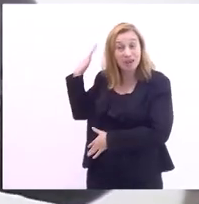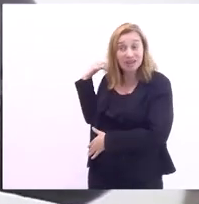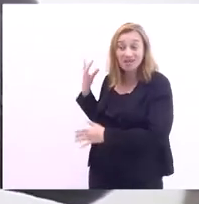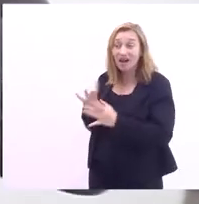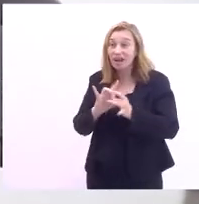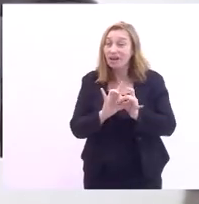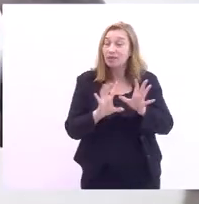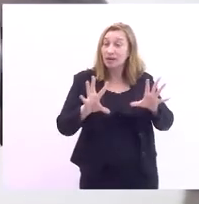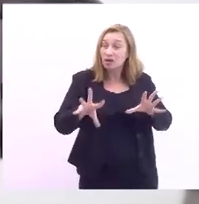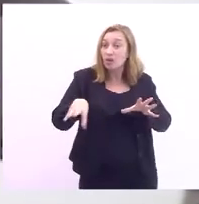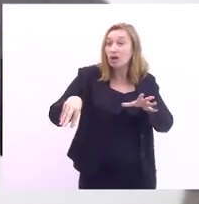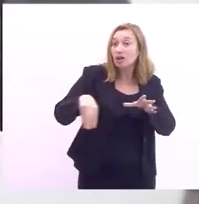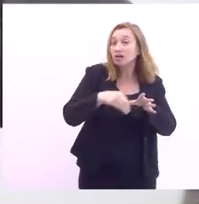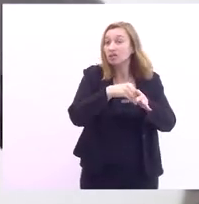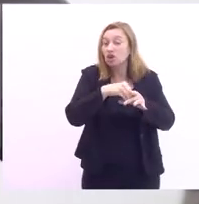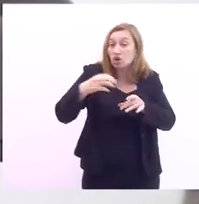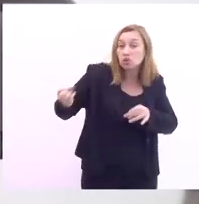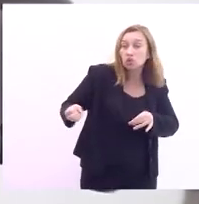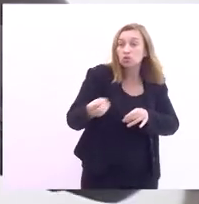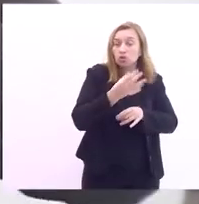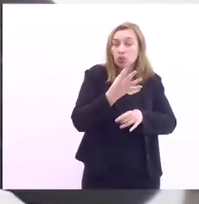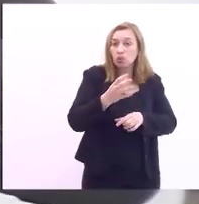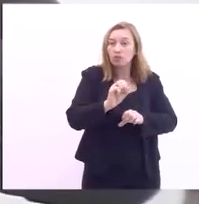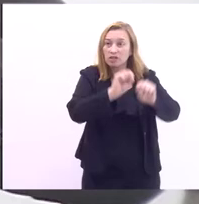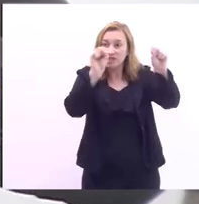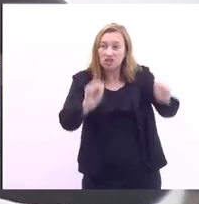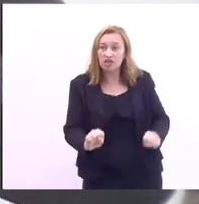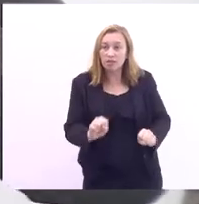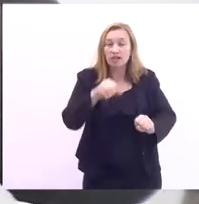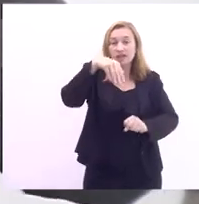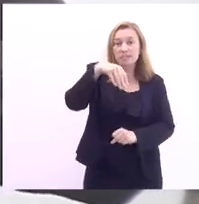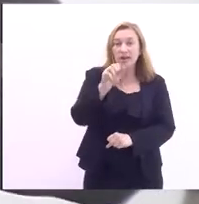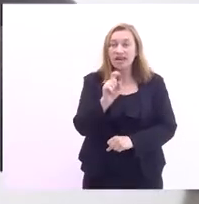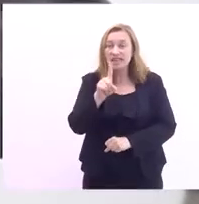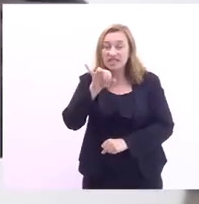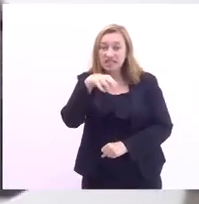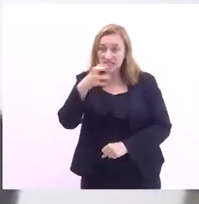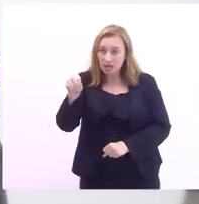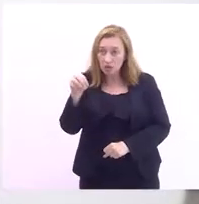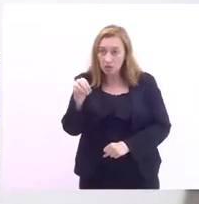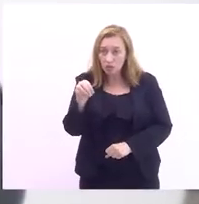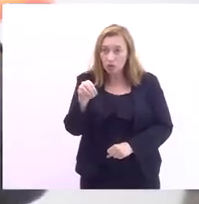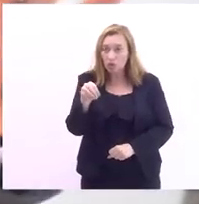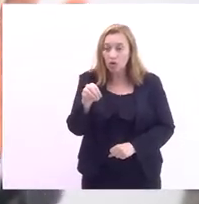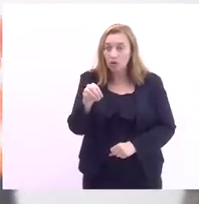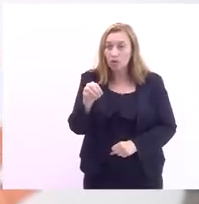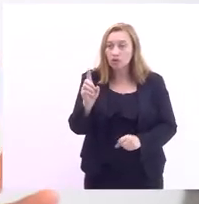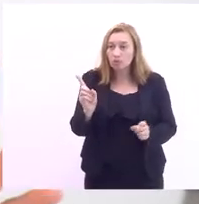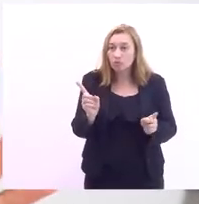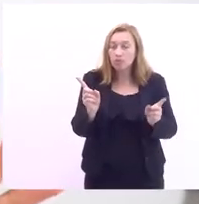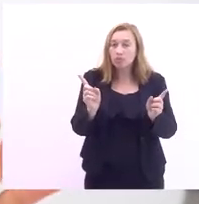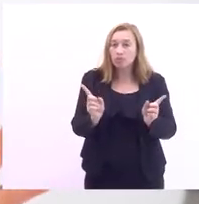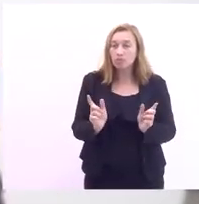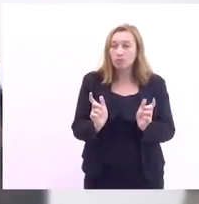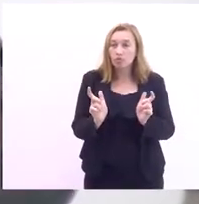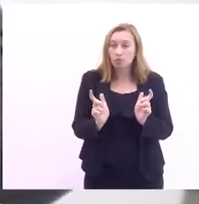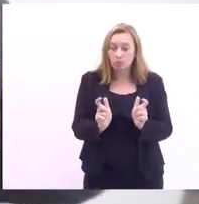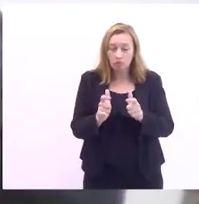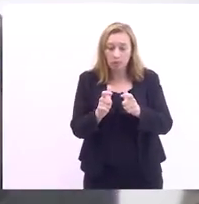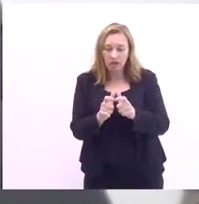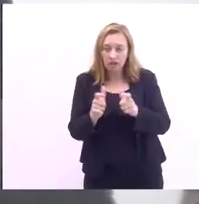autorizou a implementação do novo sistema de medição como se fosse num pequeno universo,